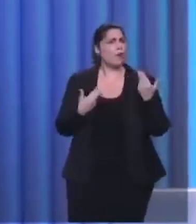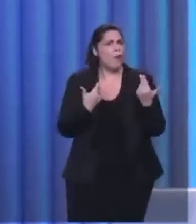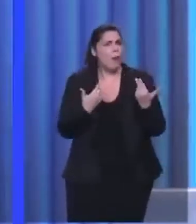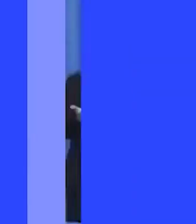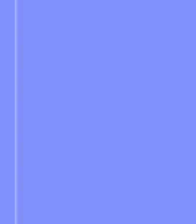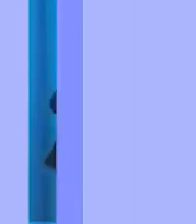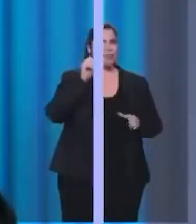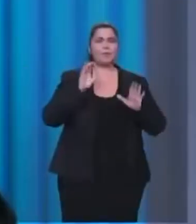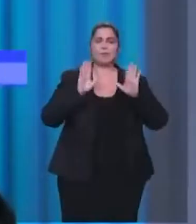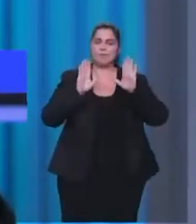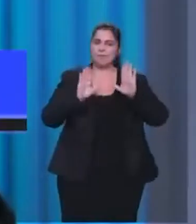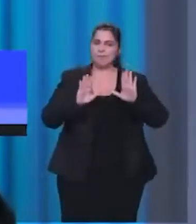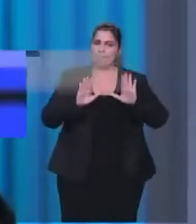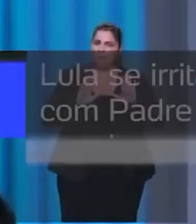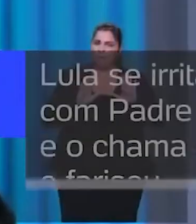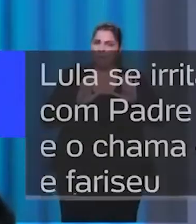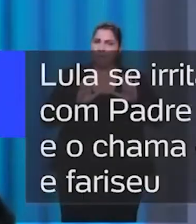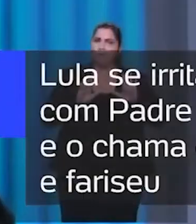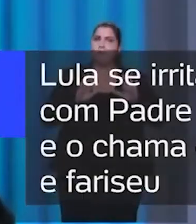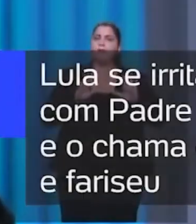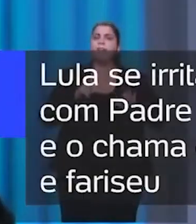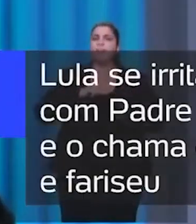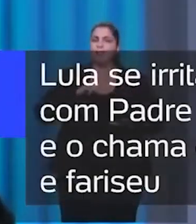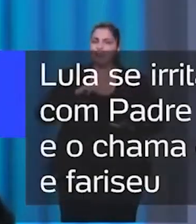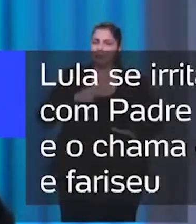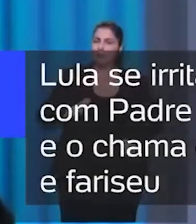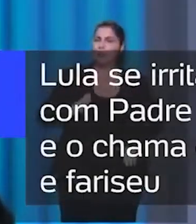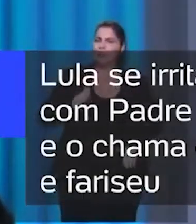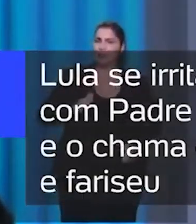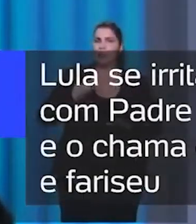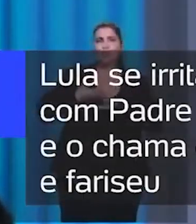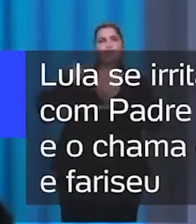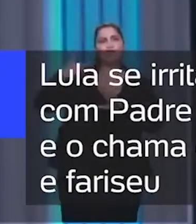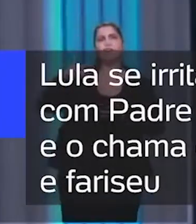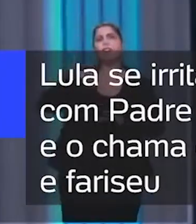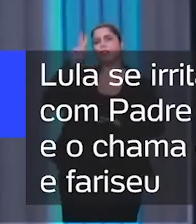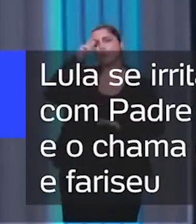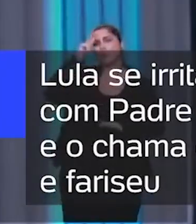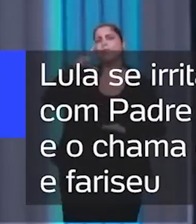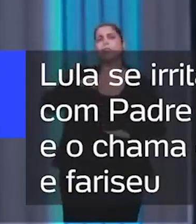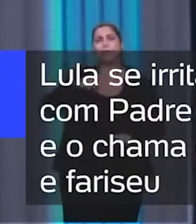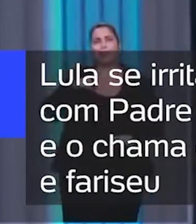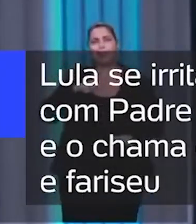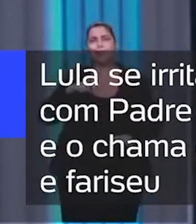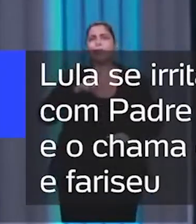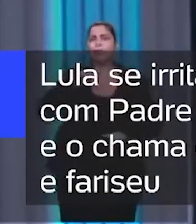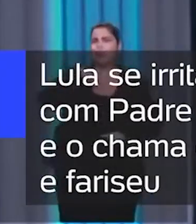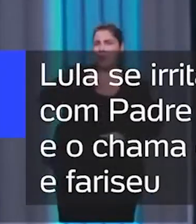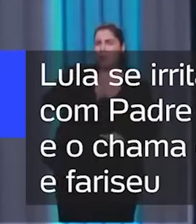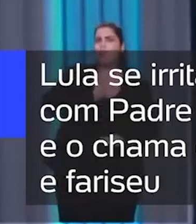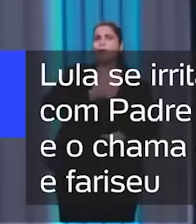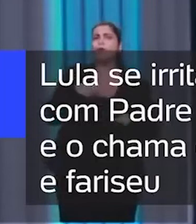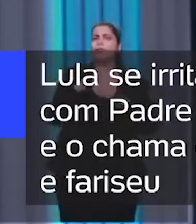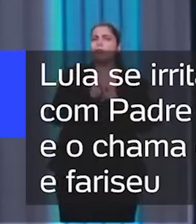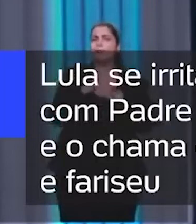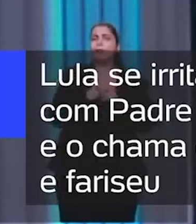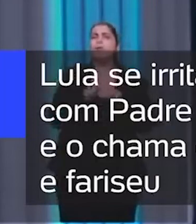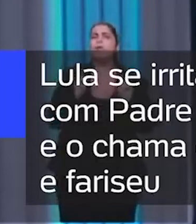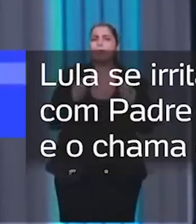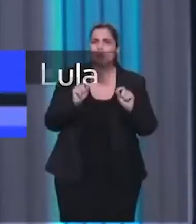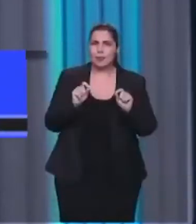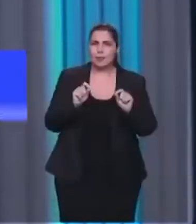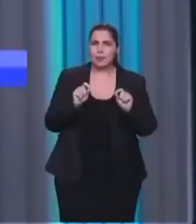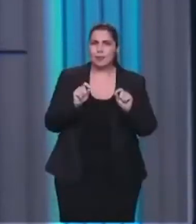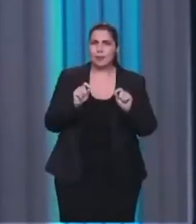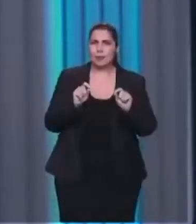por favor, retornar. Eu tenho uma história de vida que talvez o senhor não conheça. Eu vou voltar a